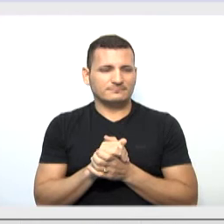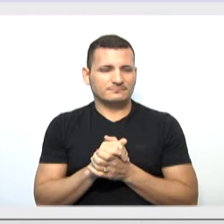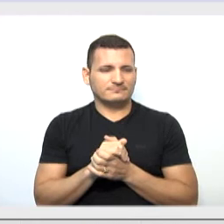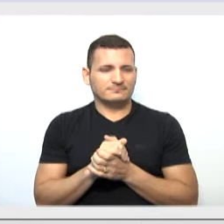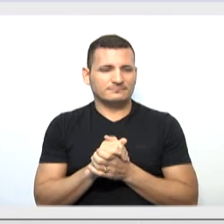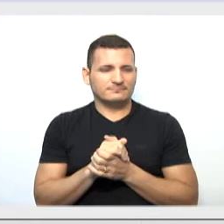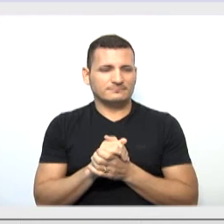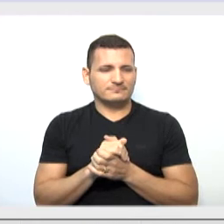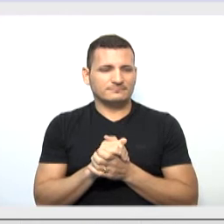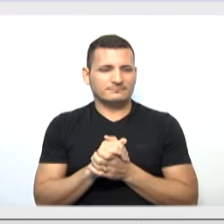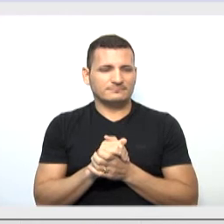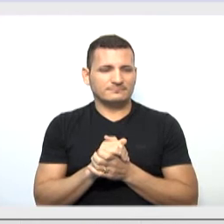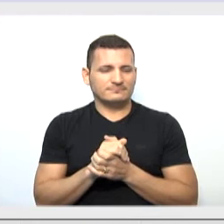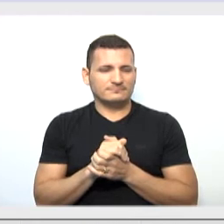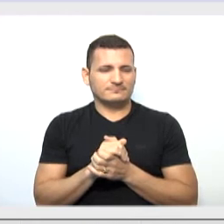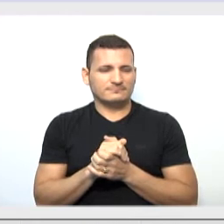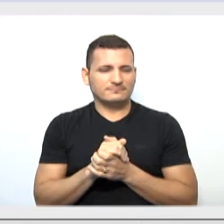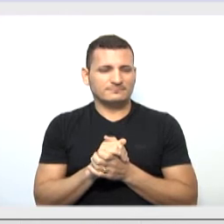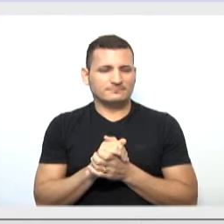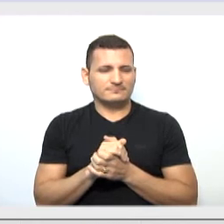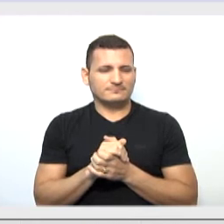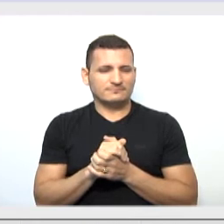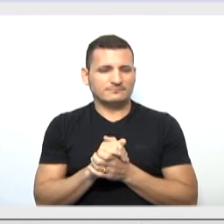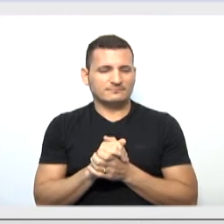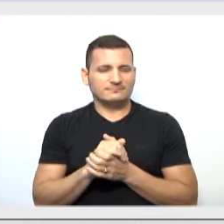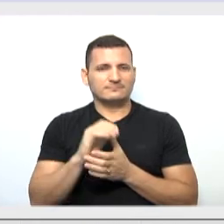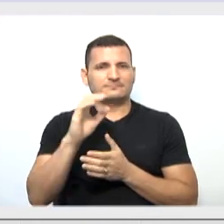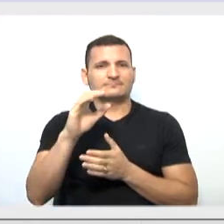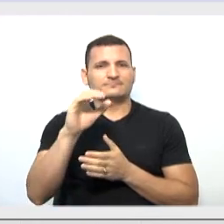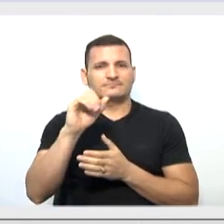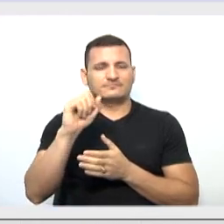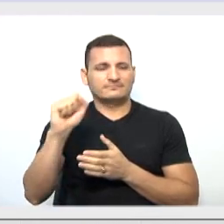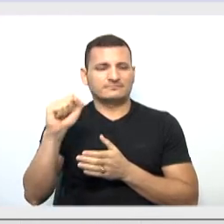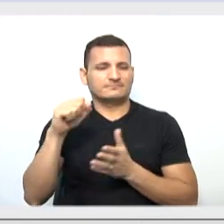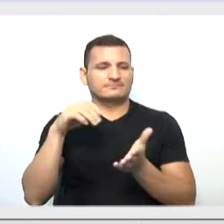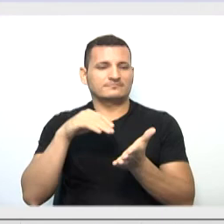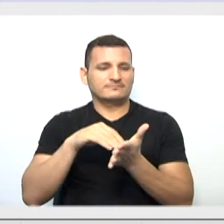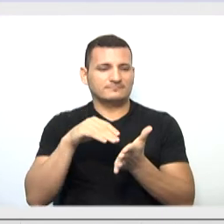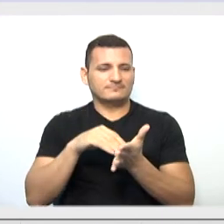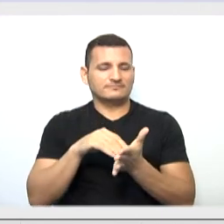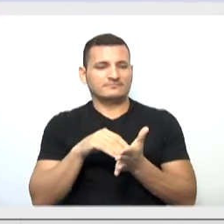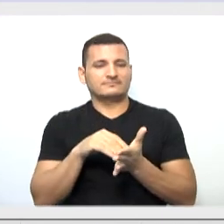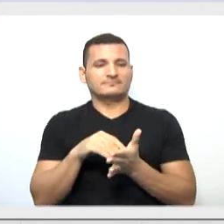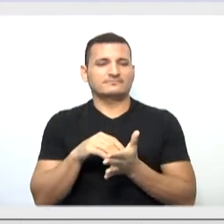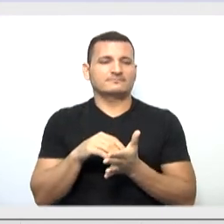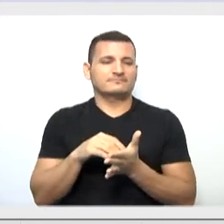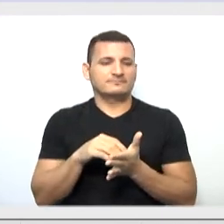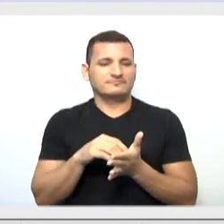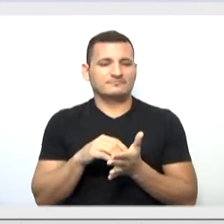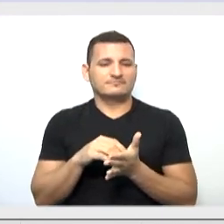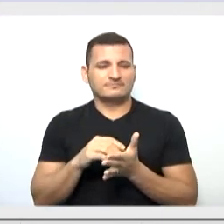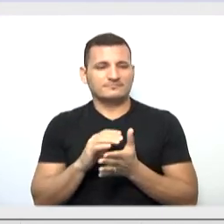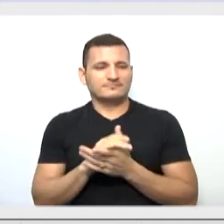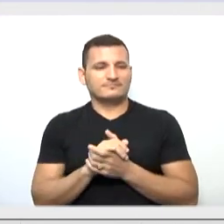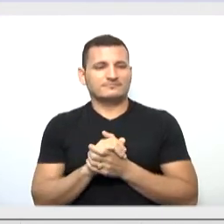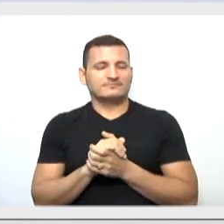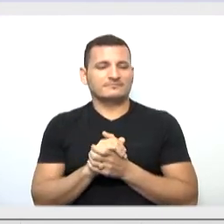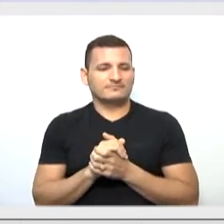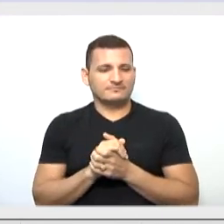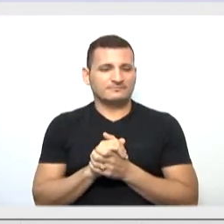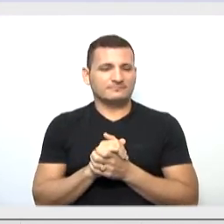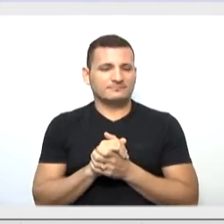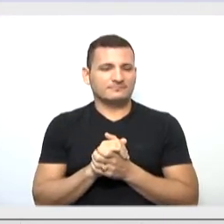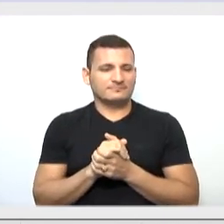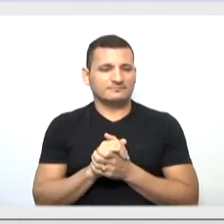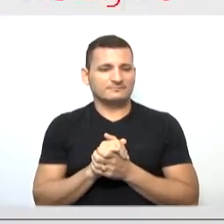botões. Beleza, não vai dar tempo de eu fazer isso, mas no material de vocês tem pronto, tá? O botão só vai ficar sem estilo, mas vai